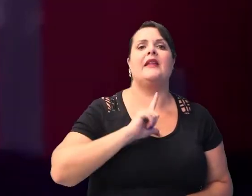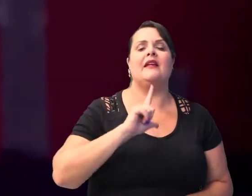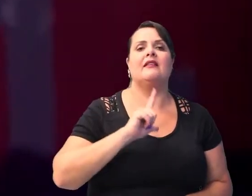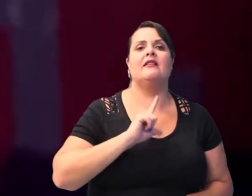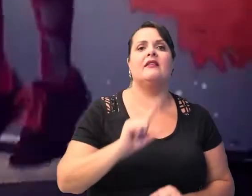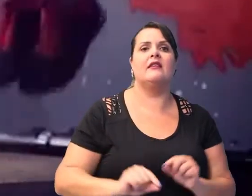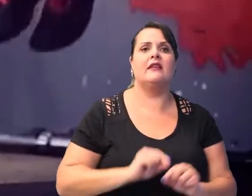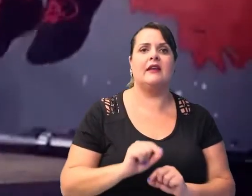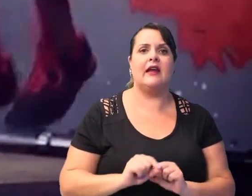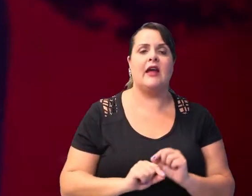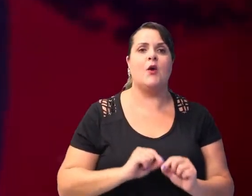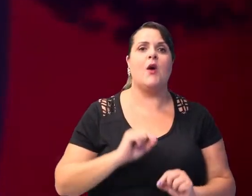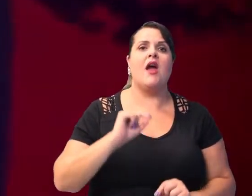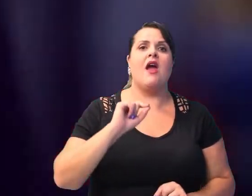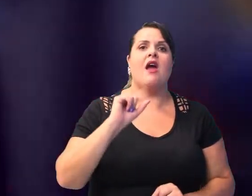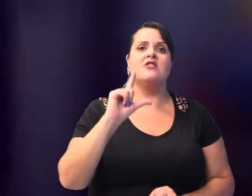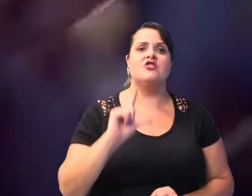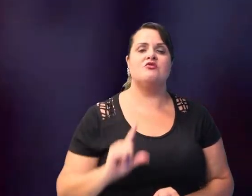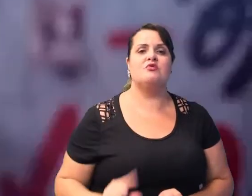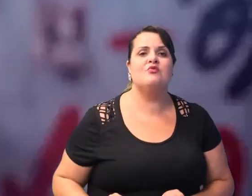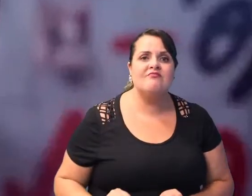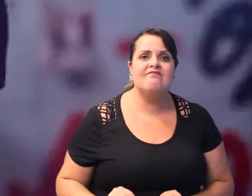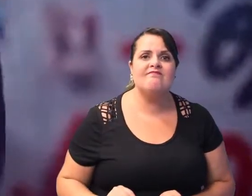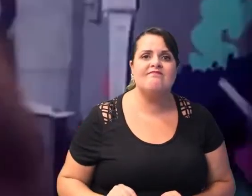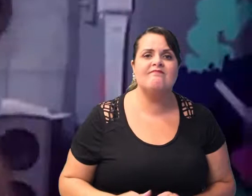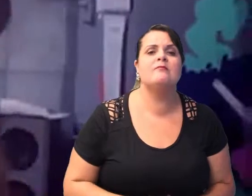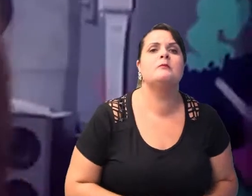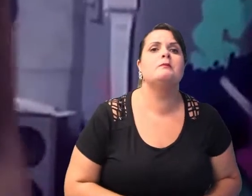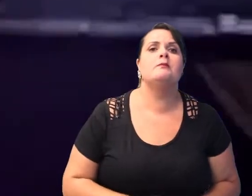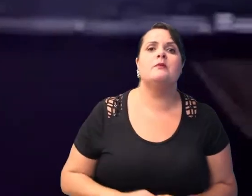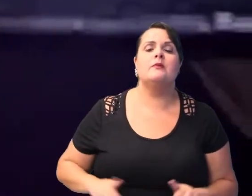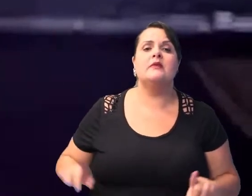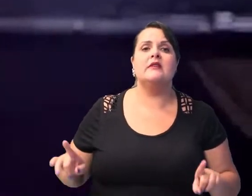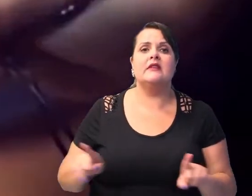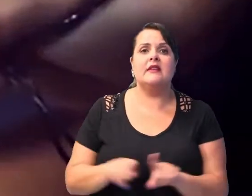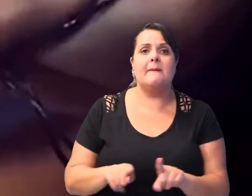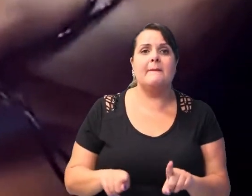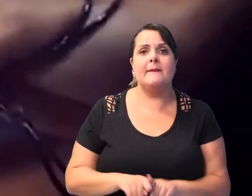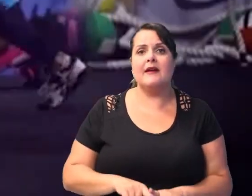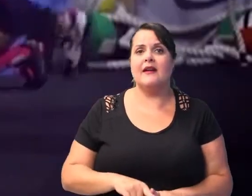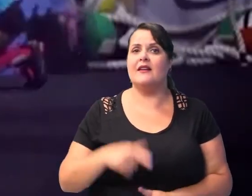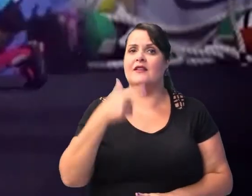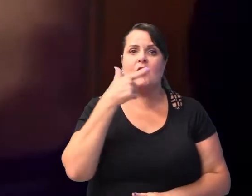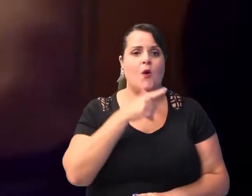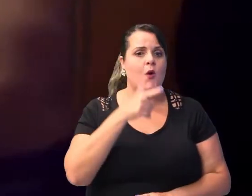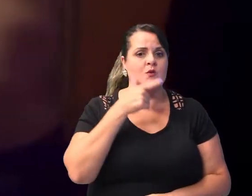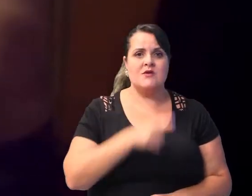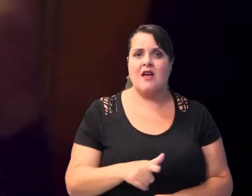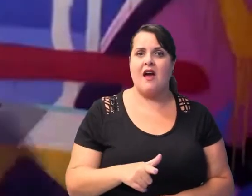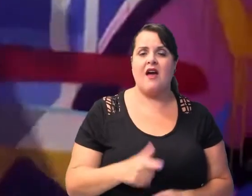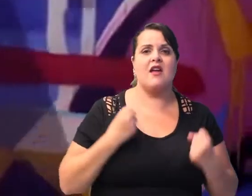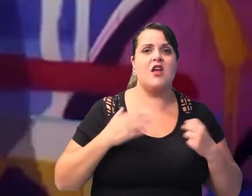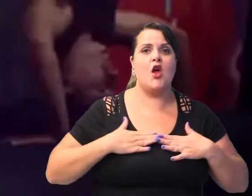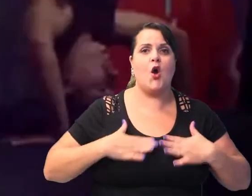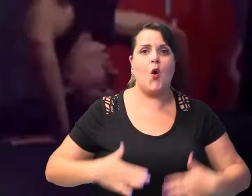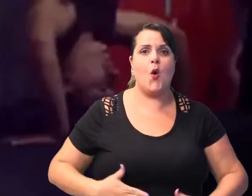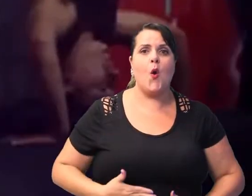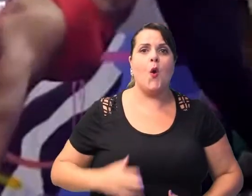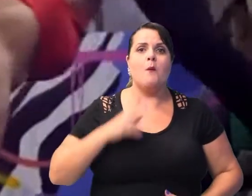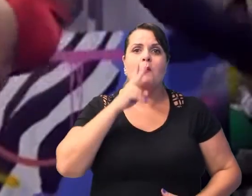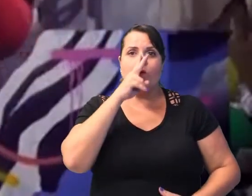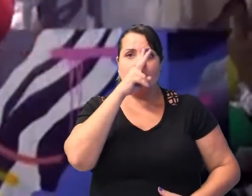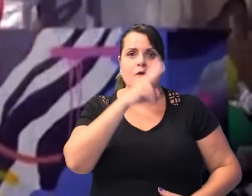regulatórios podem aumentar e por fim a capacidade aeróbica a capacidade aeróbica ainda os estudos são pouco